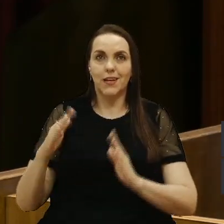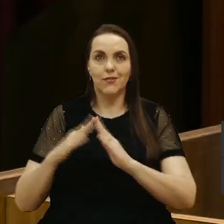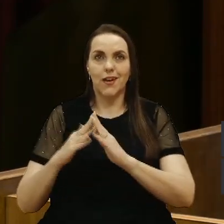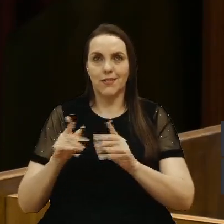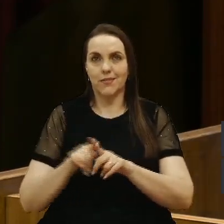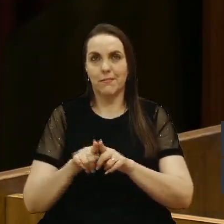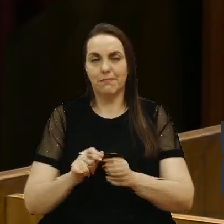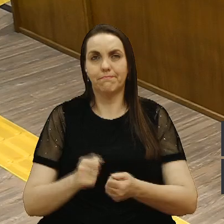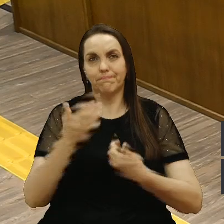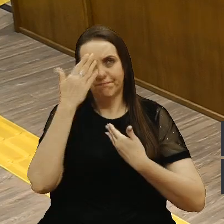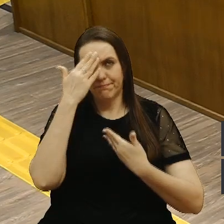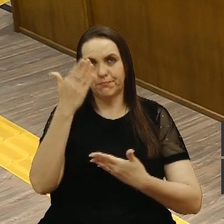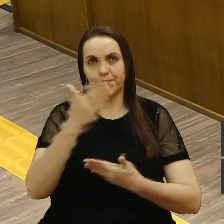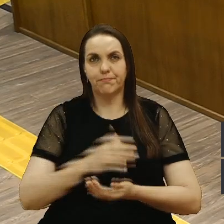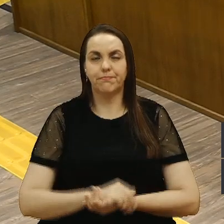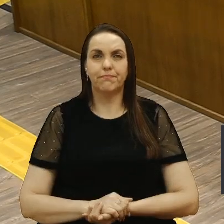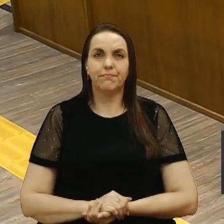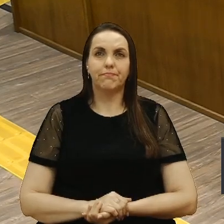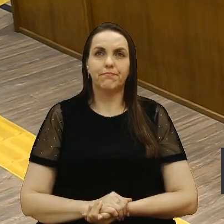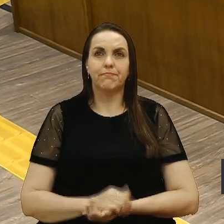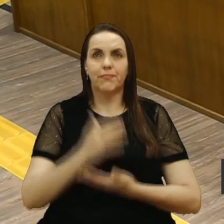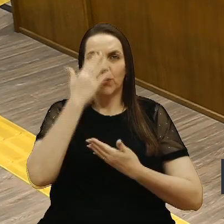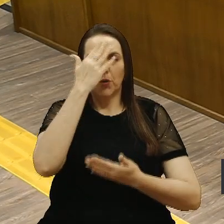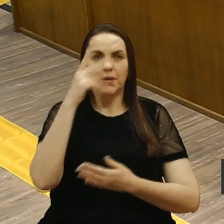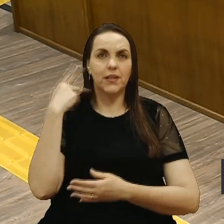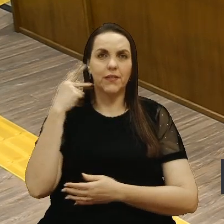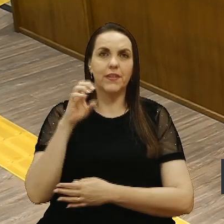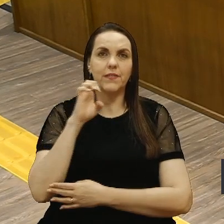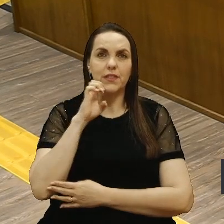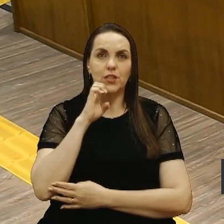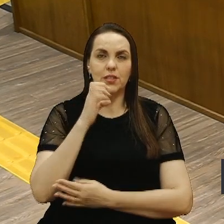habitacionais. Muito obrigada. Obrigado, vereadora Estela Balardim.